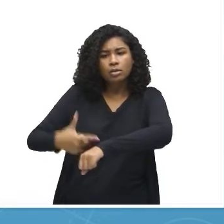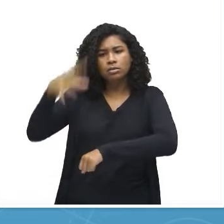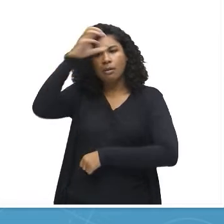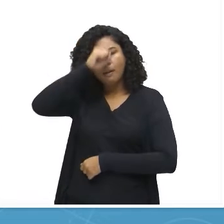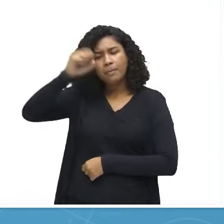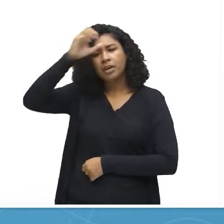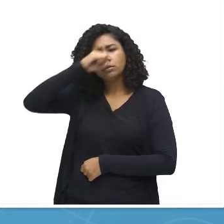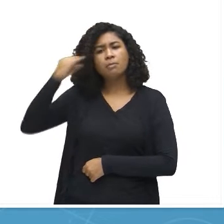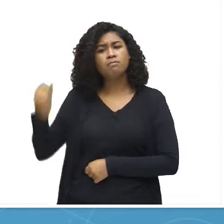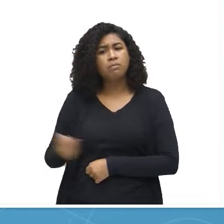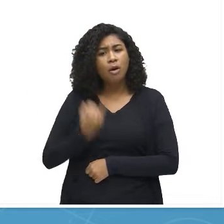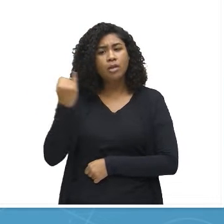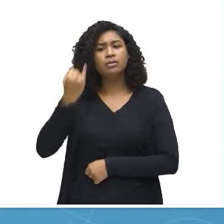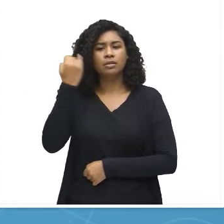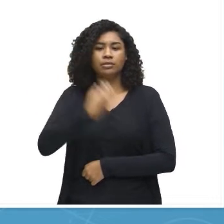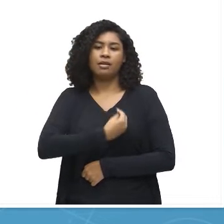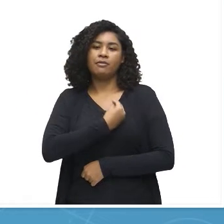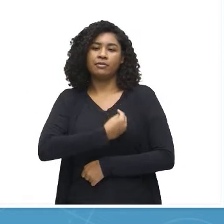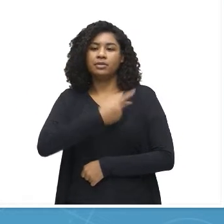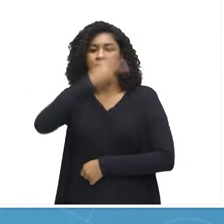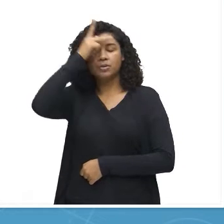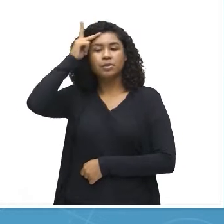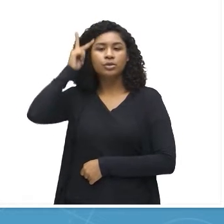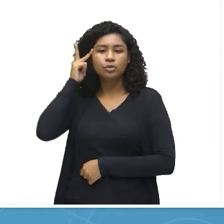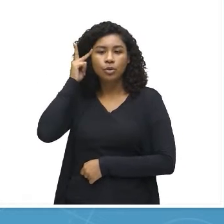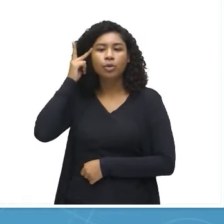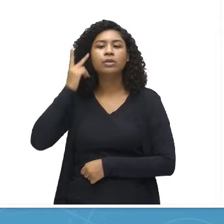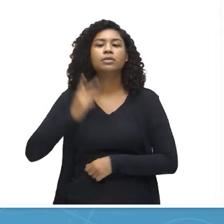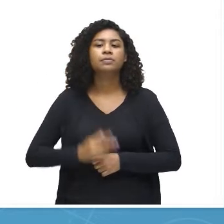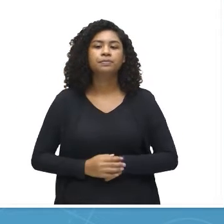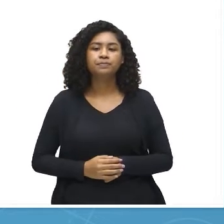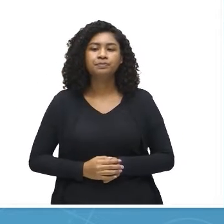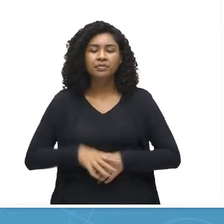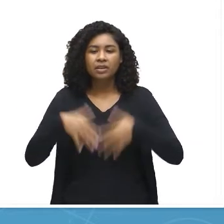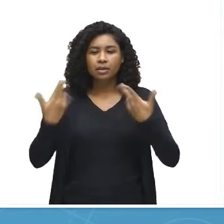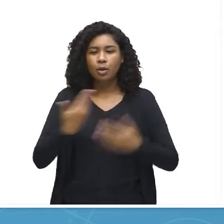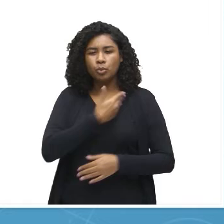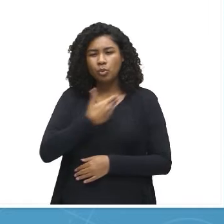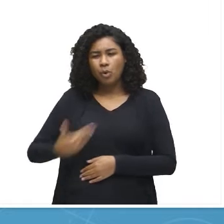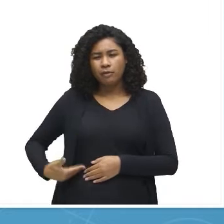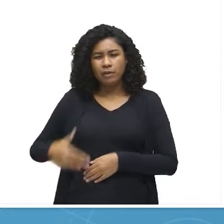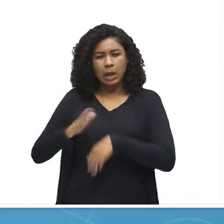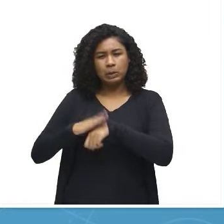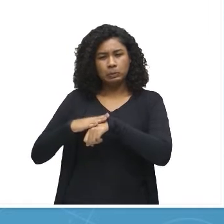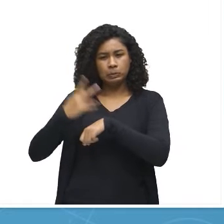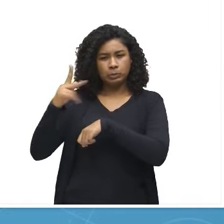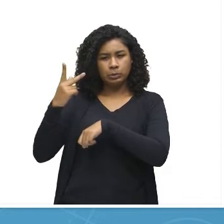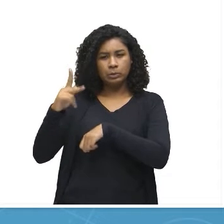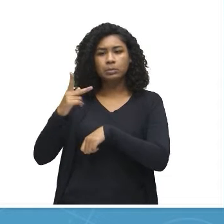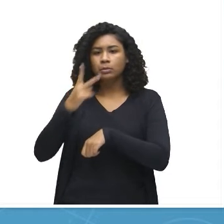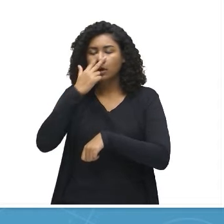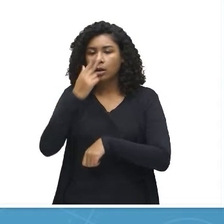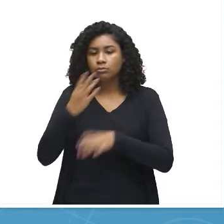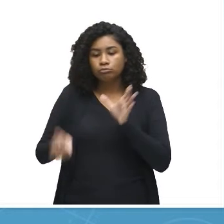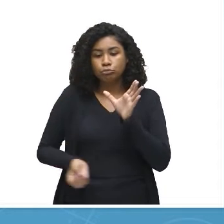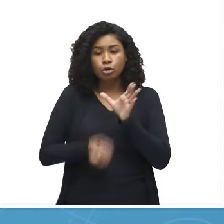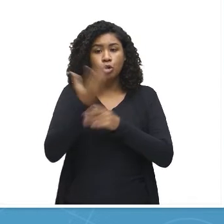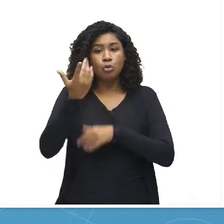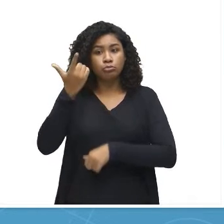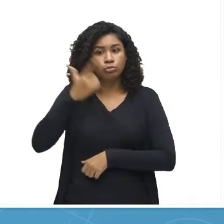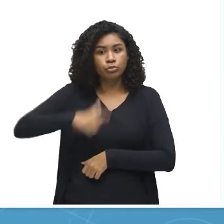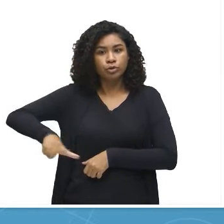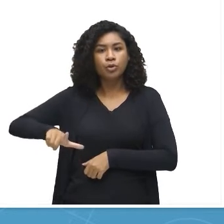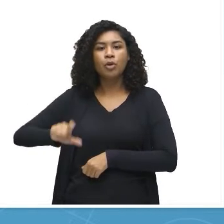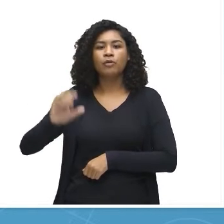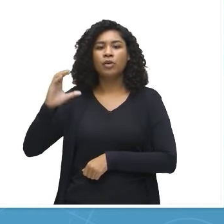na vida das pessoas. Olha como ele pensava além. Então, dentro do governo do Carlos Magno, a gente vai ter o Renascimento Carolíngio. O que é o